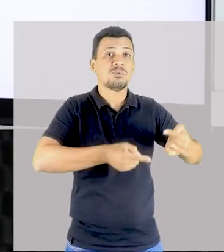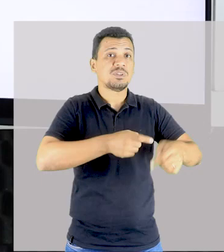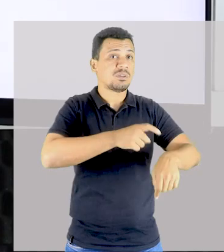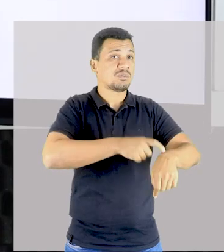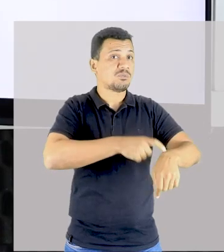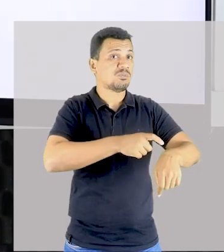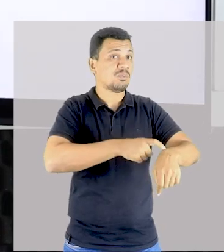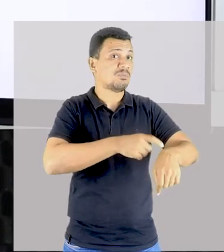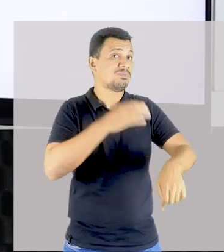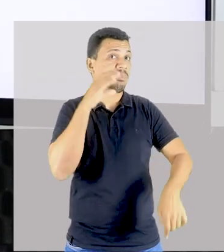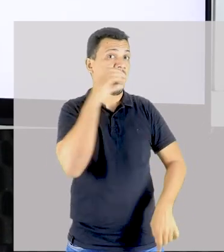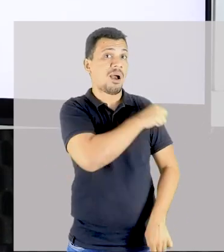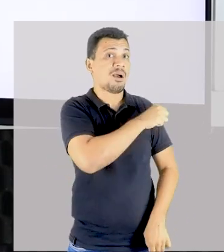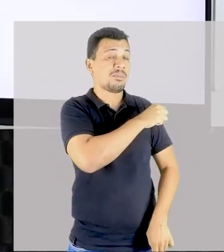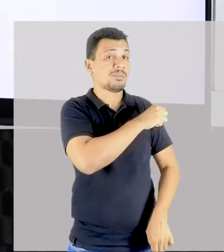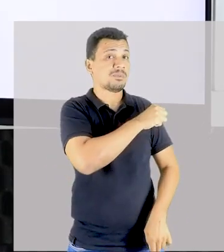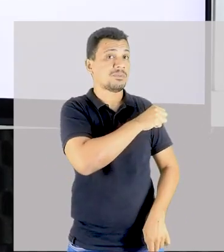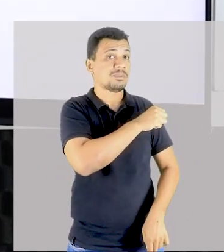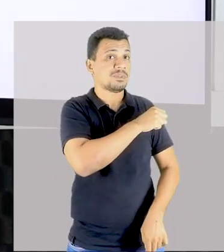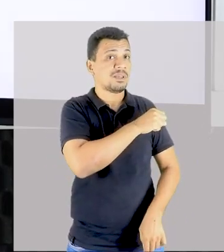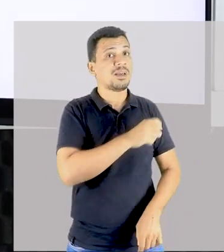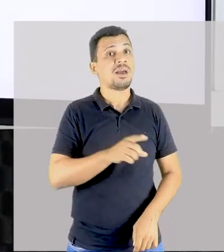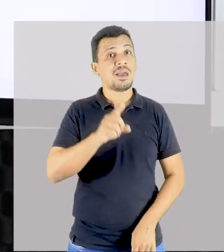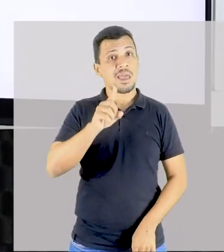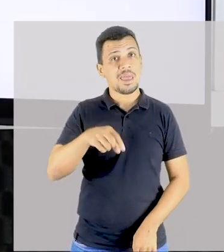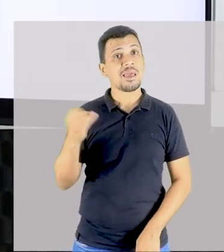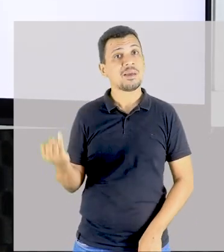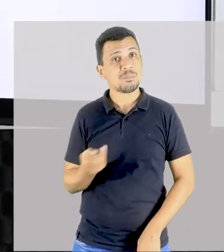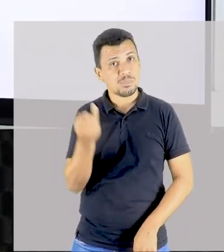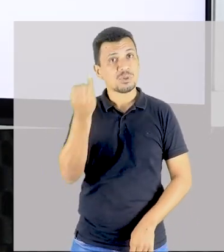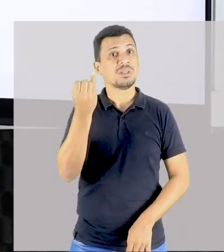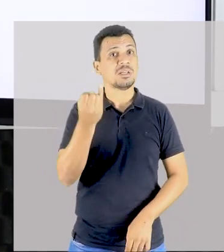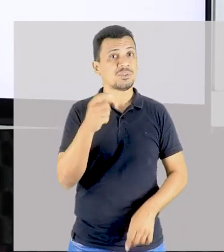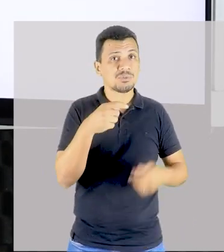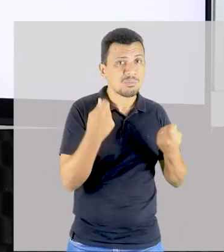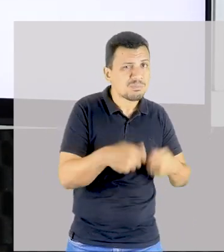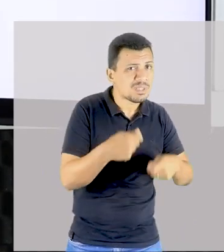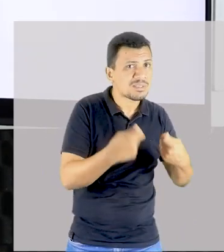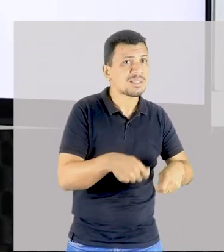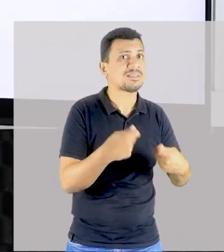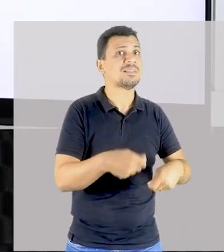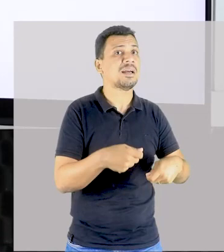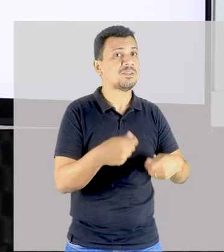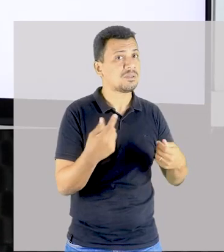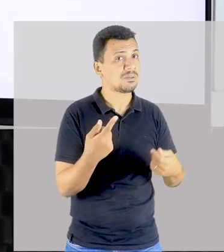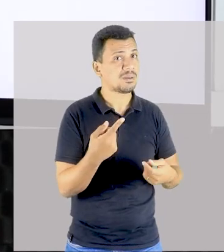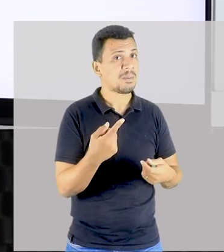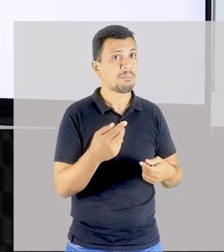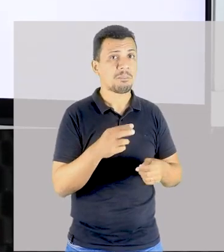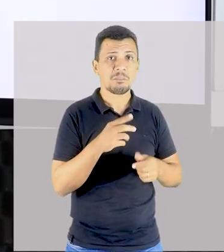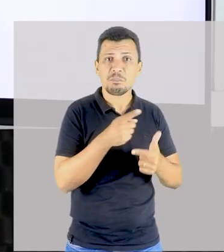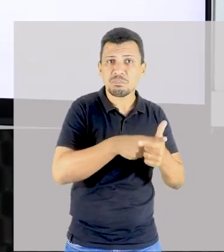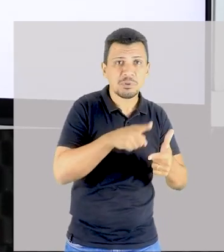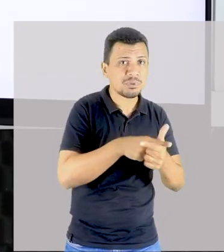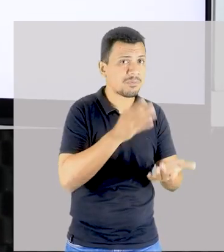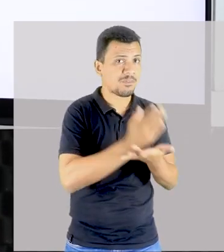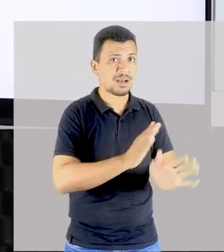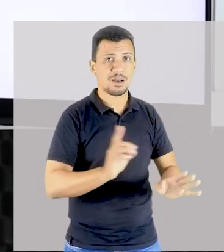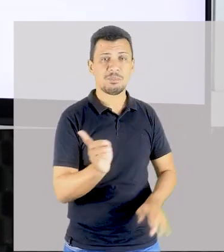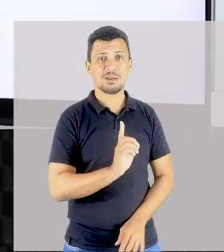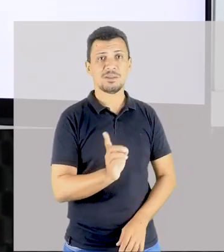imediatista que é importante para atender uma necessidade imediata mas ela não resolve o problema a longo